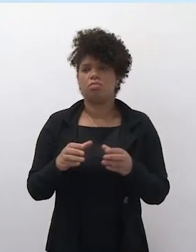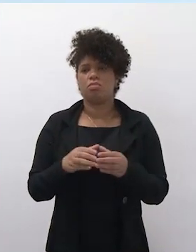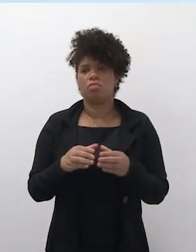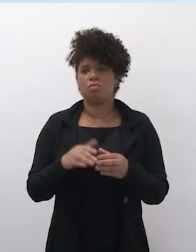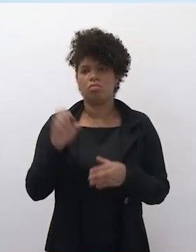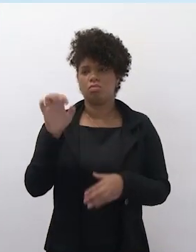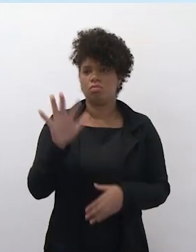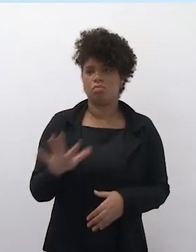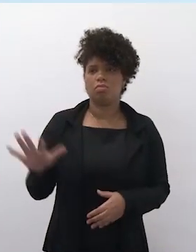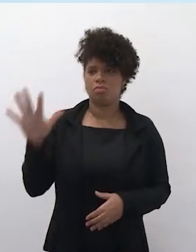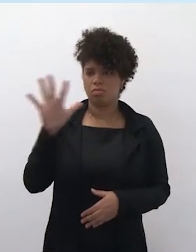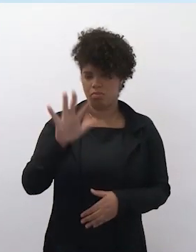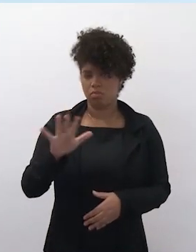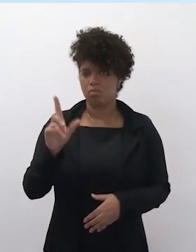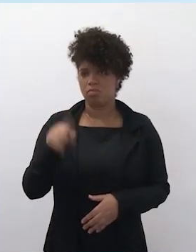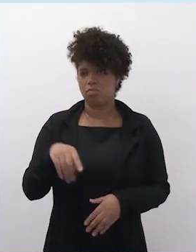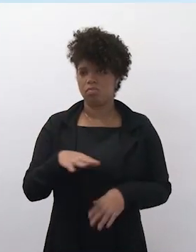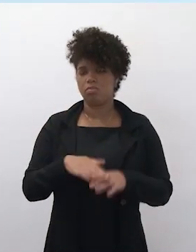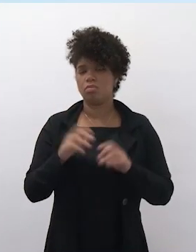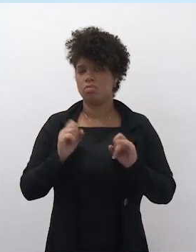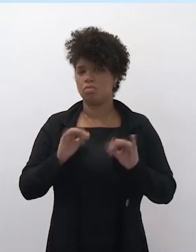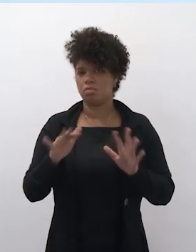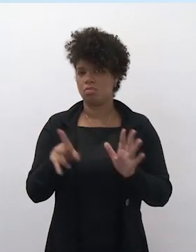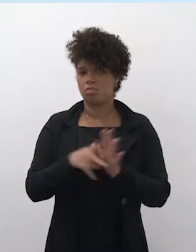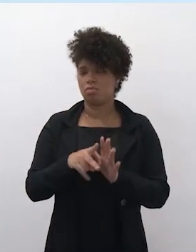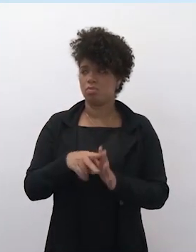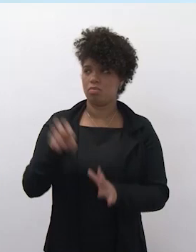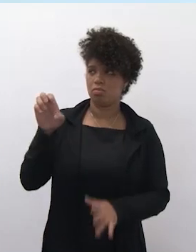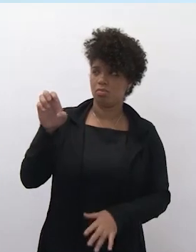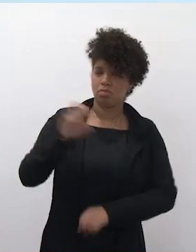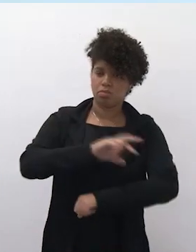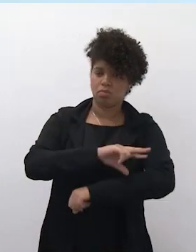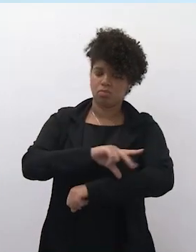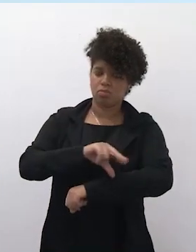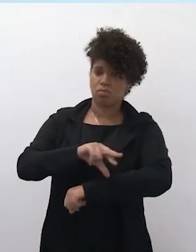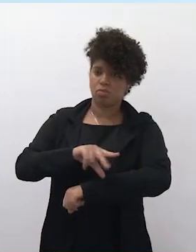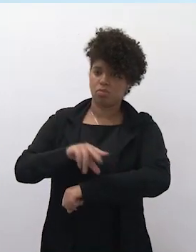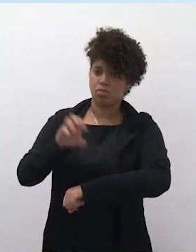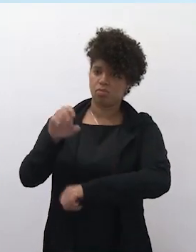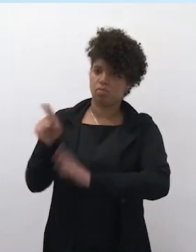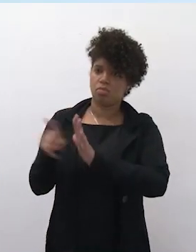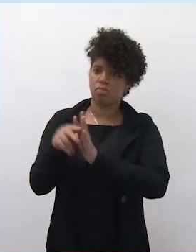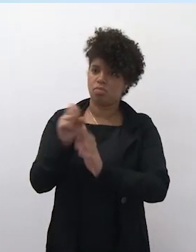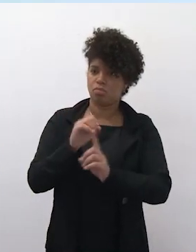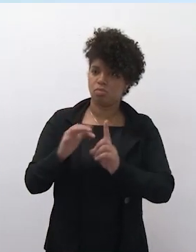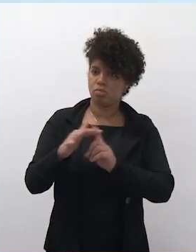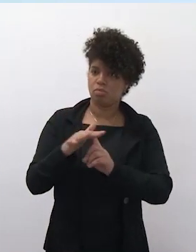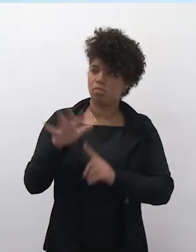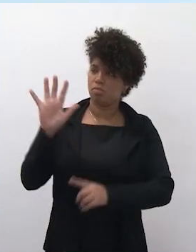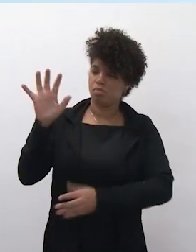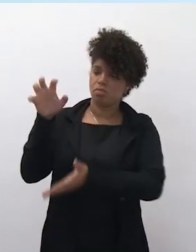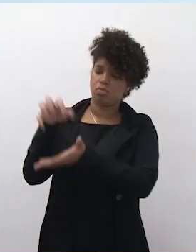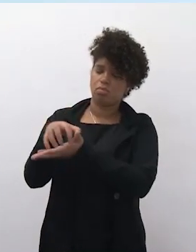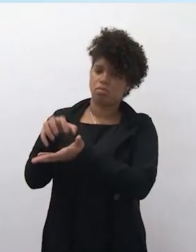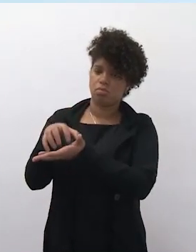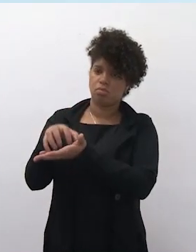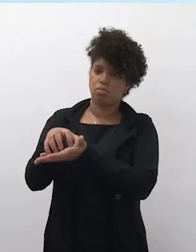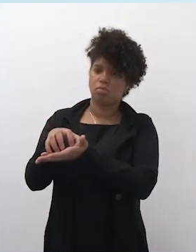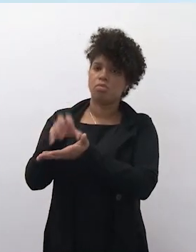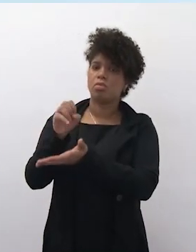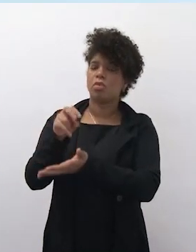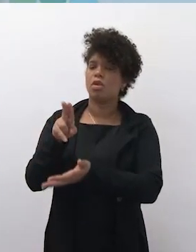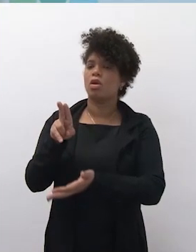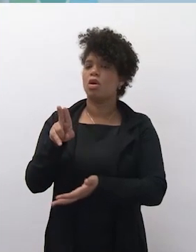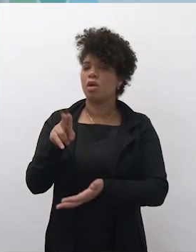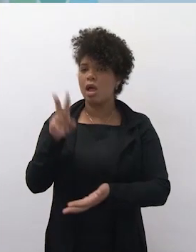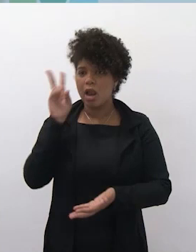é uma atitude etnocêntrica, né, a gente vai então usar os termos de sociologia, etnocentrismo e tudo mais. Etnocentrismo, lembrando que a gente